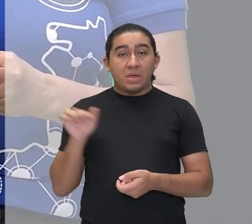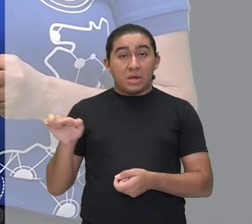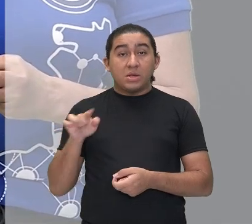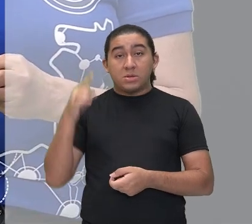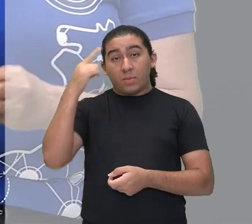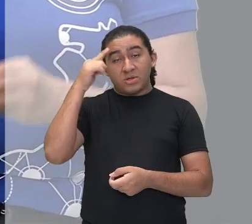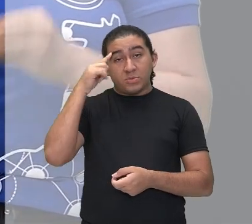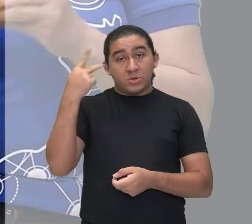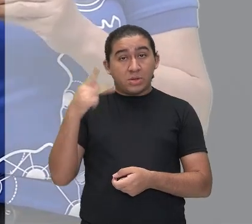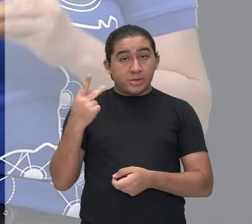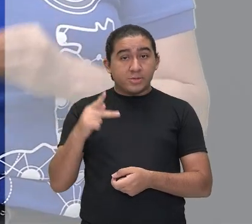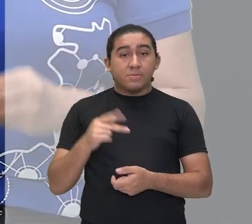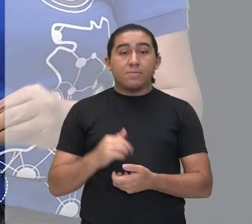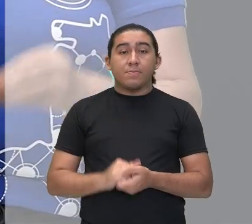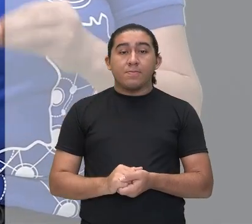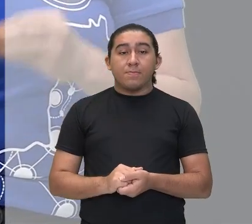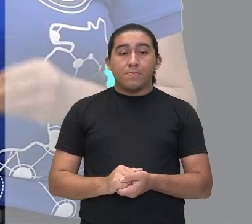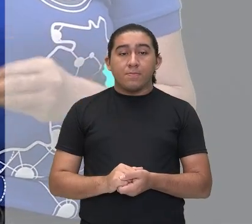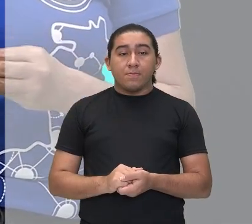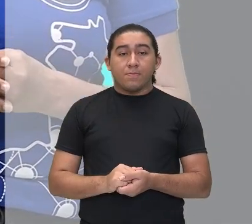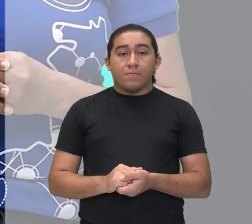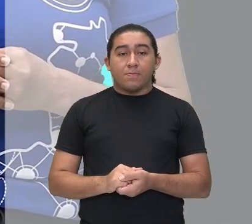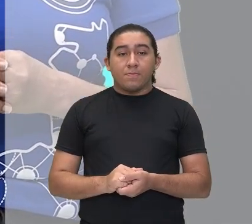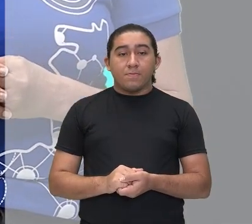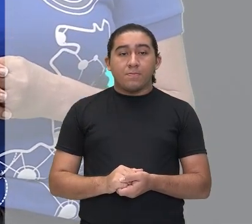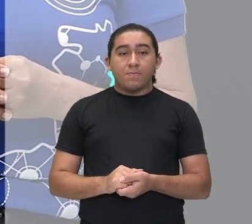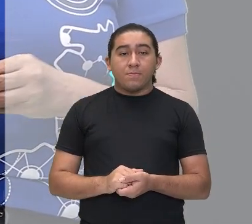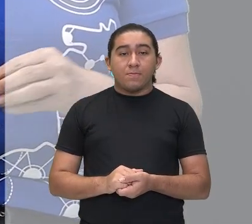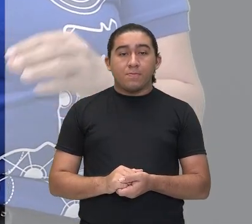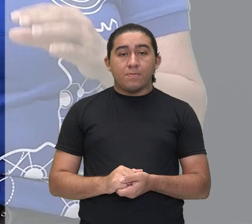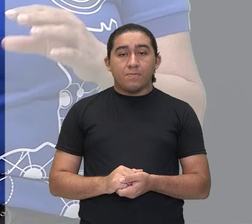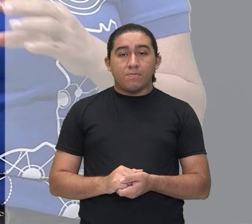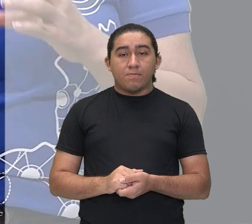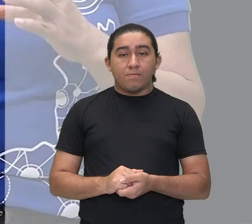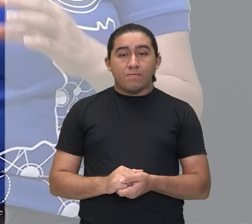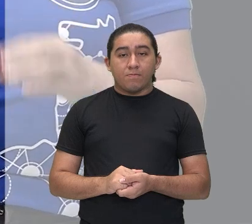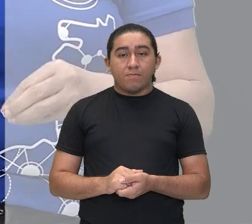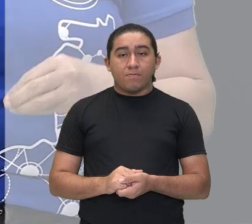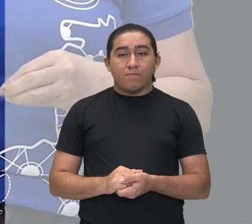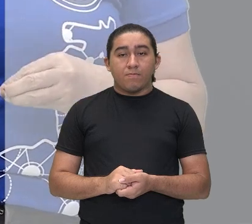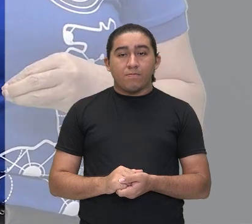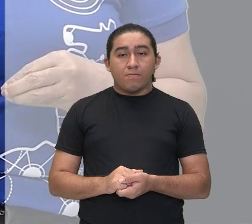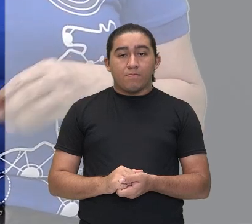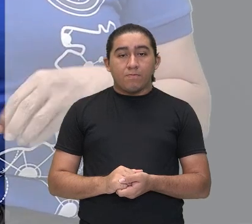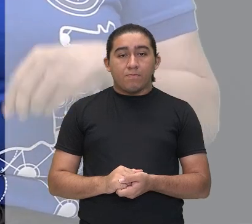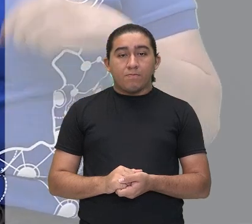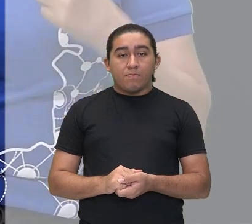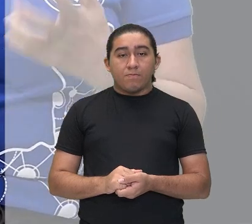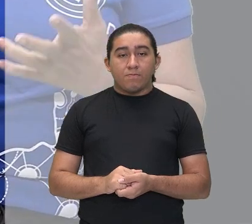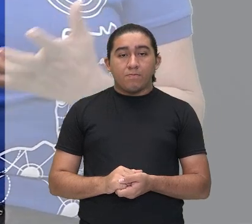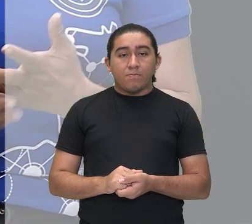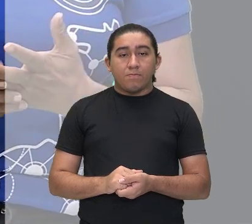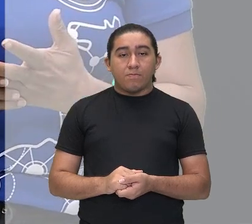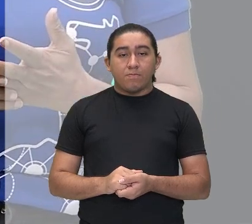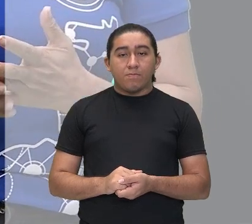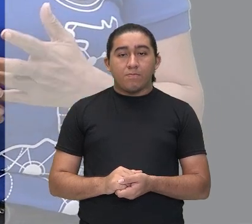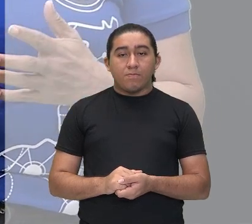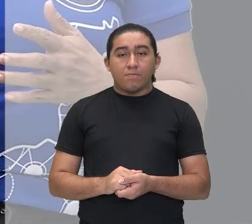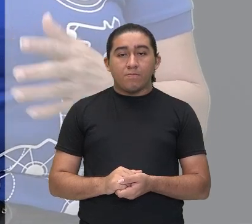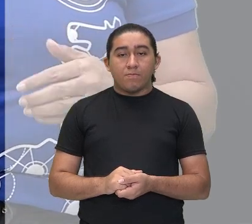corrente filosófica. Nada devia ser, né, pensado